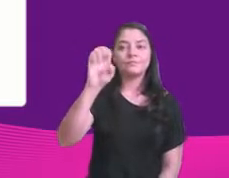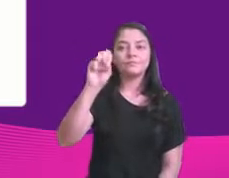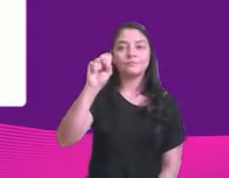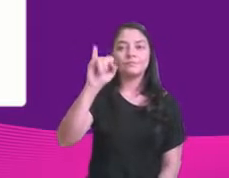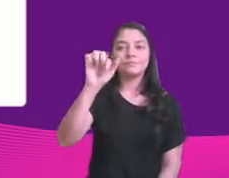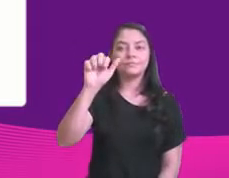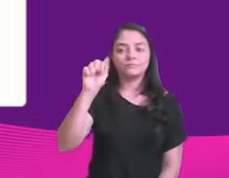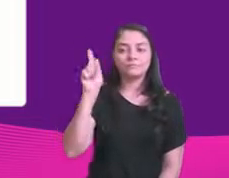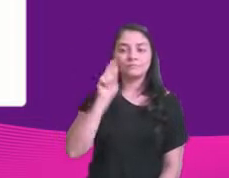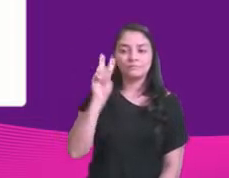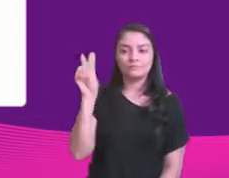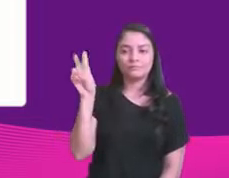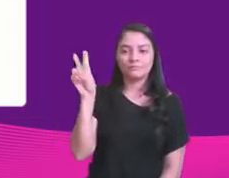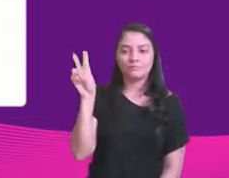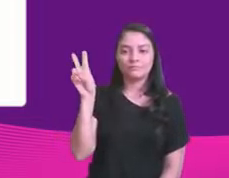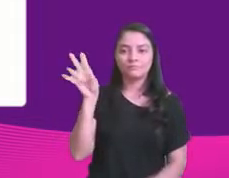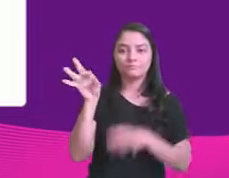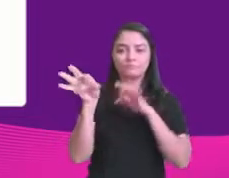que faz normalmente uma